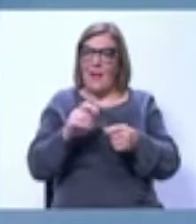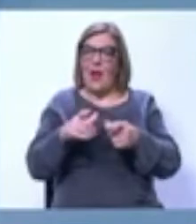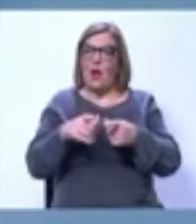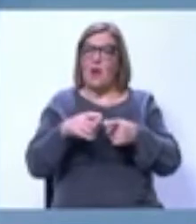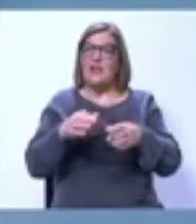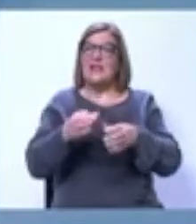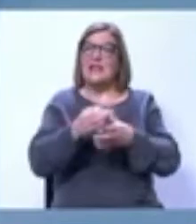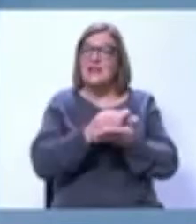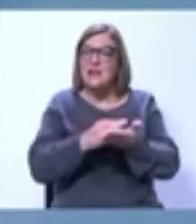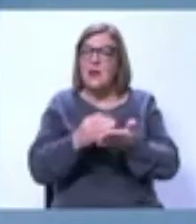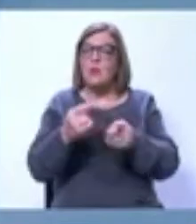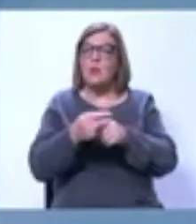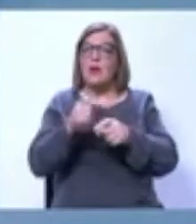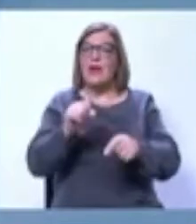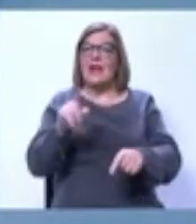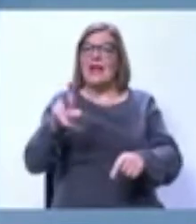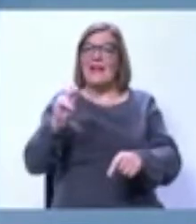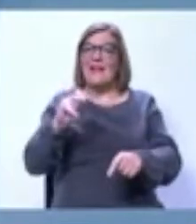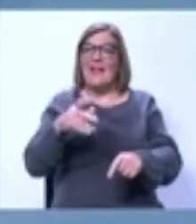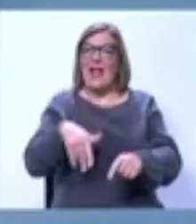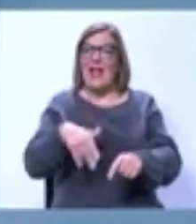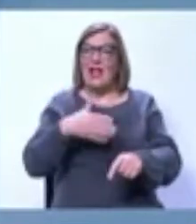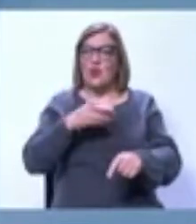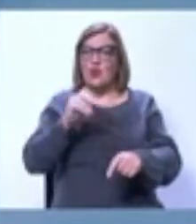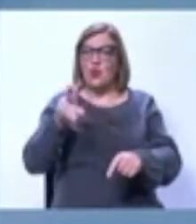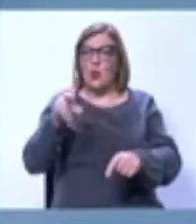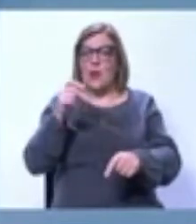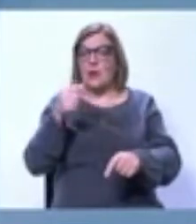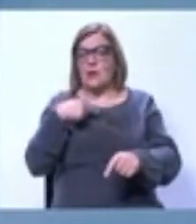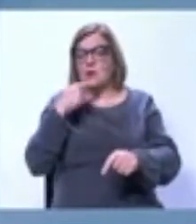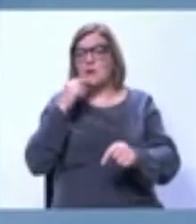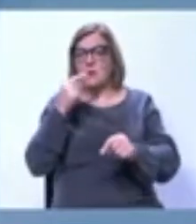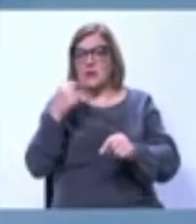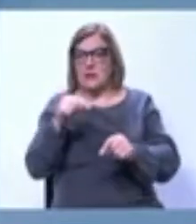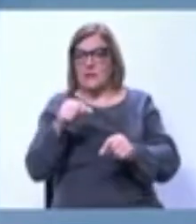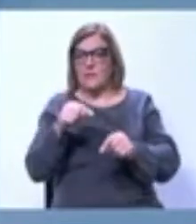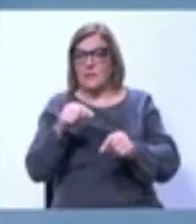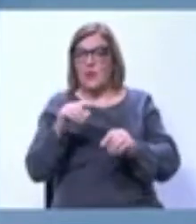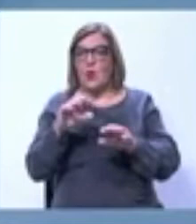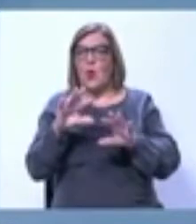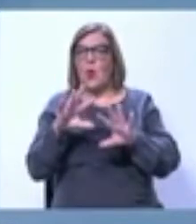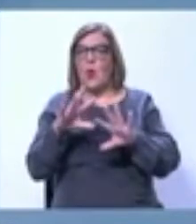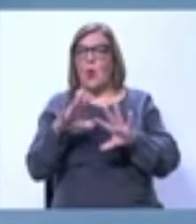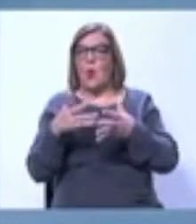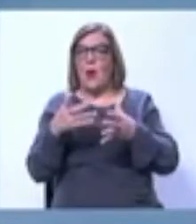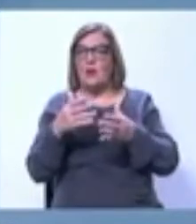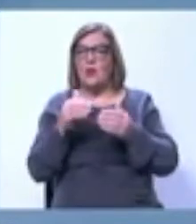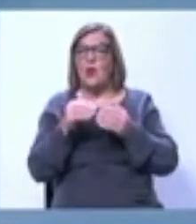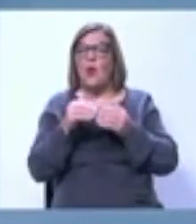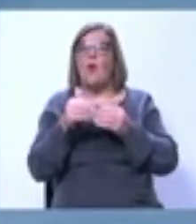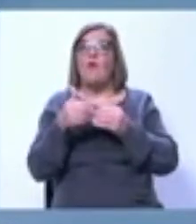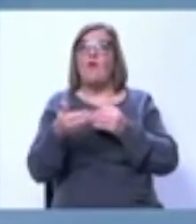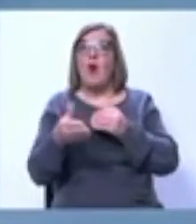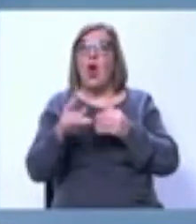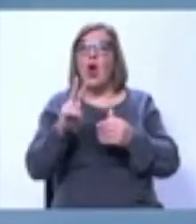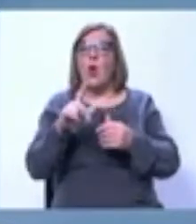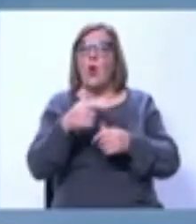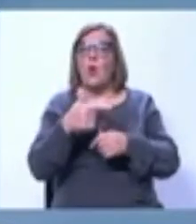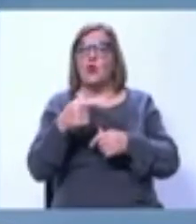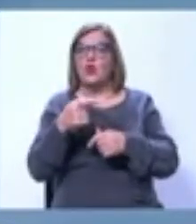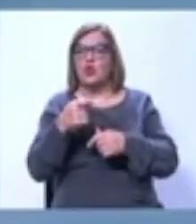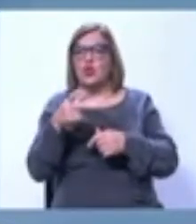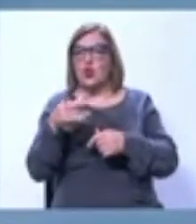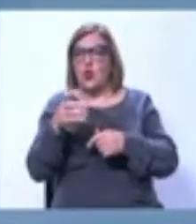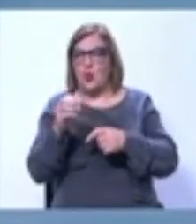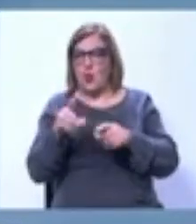células e glândulas endometriais que nós chamamos quando elas estão fora do útero temos que